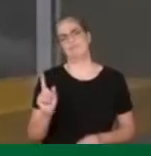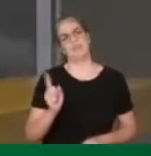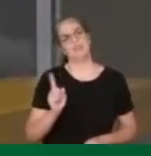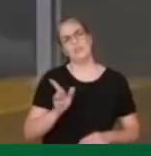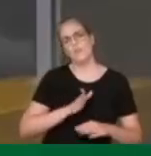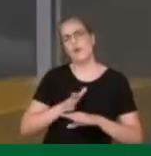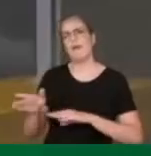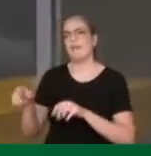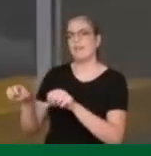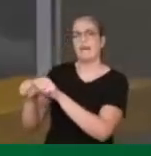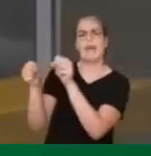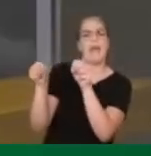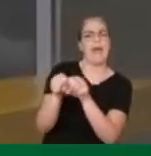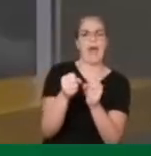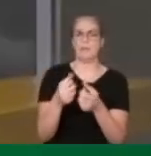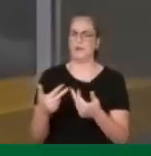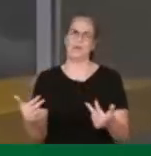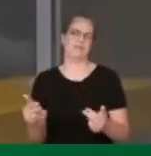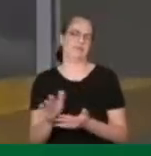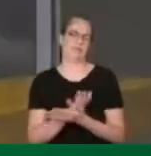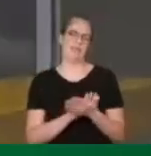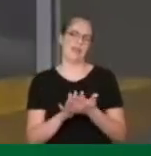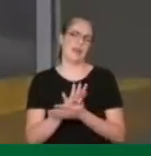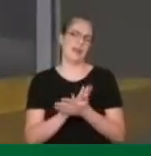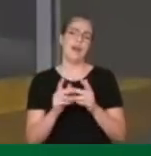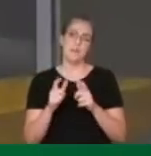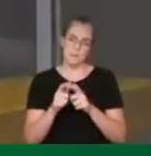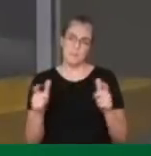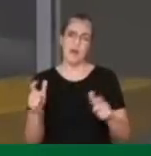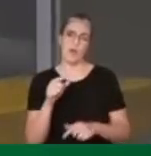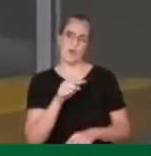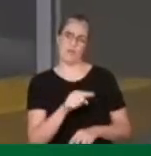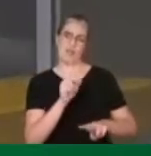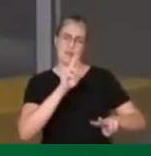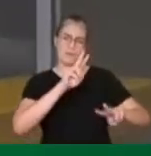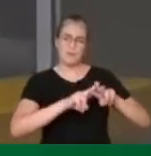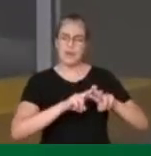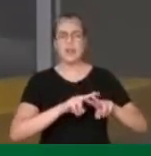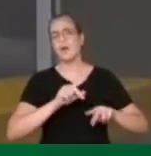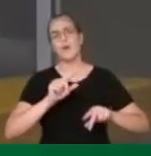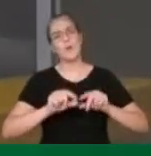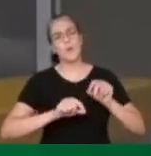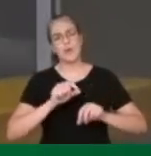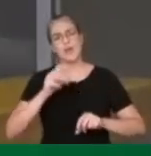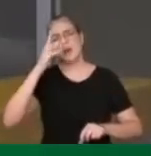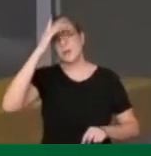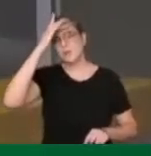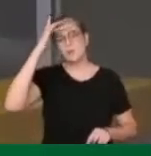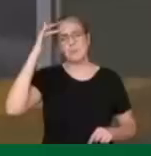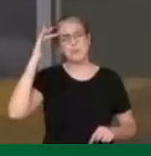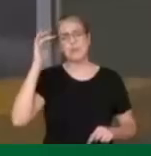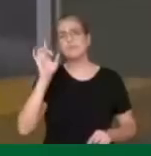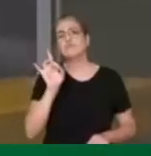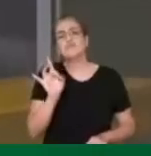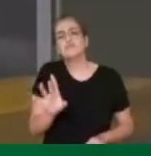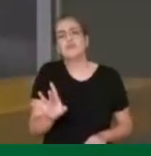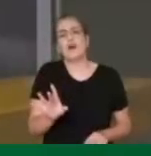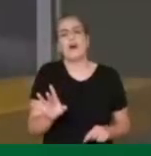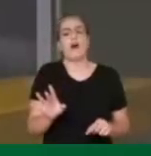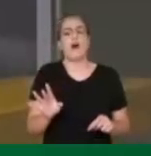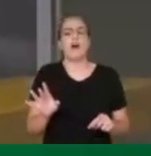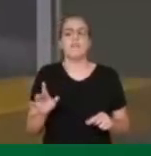porque a grande maioria dessas pessoas encarceradas são pessoas que estavam simplesmente se manifestando